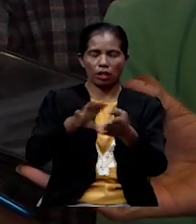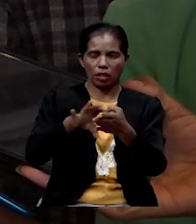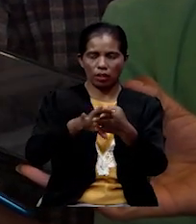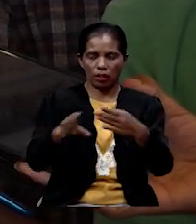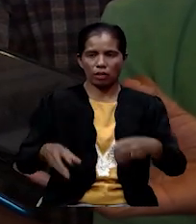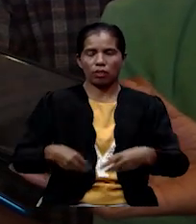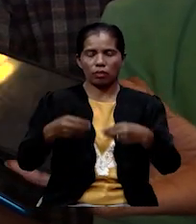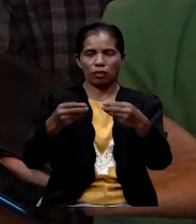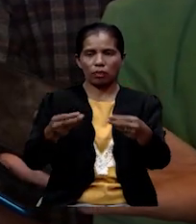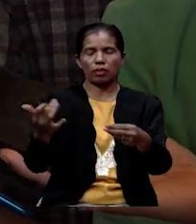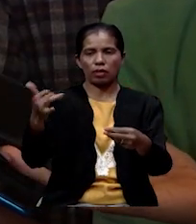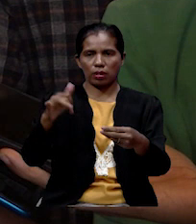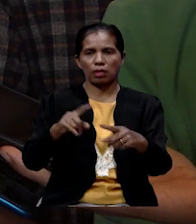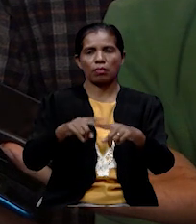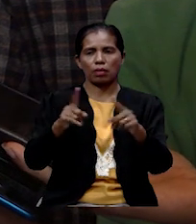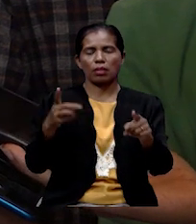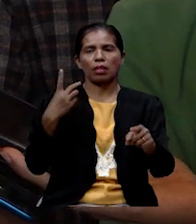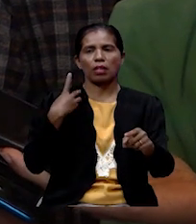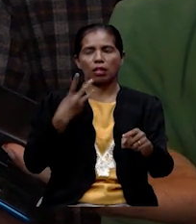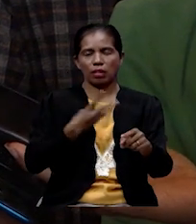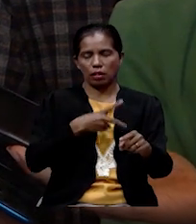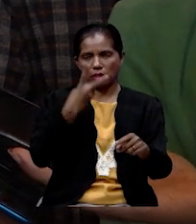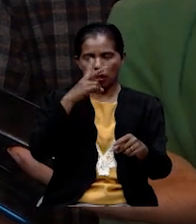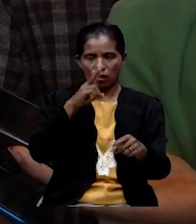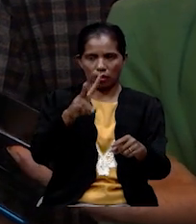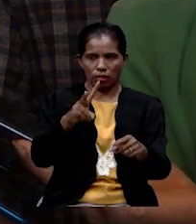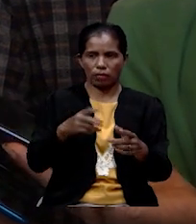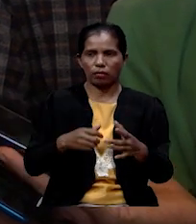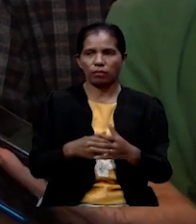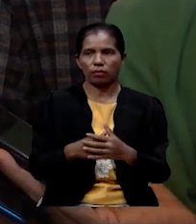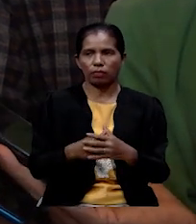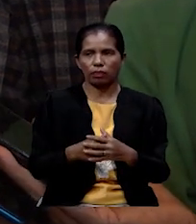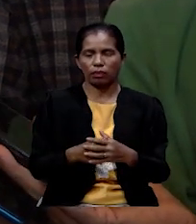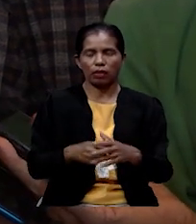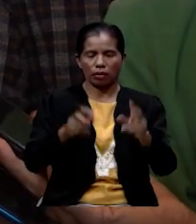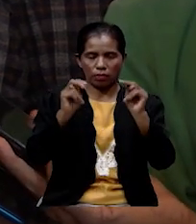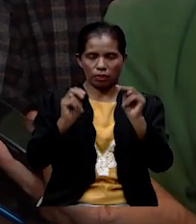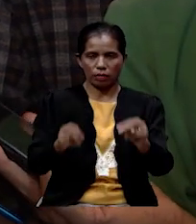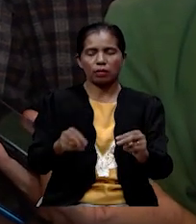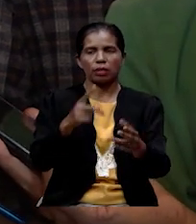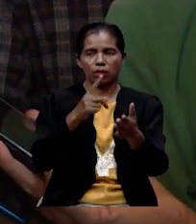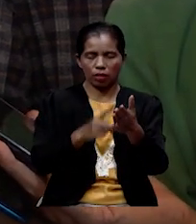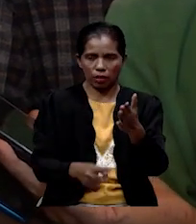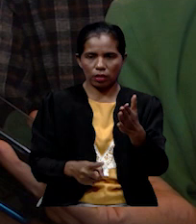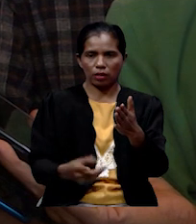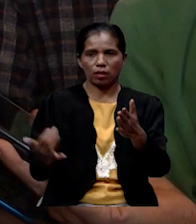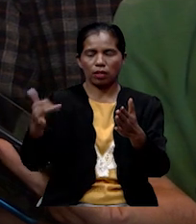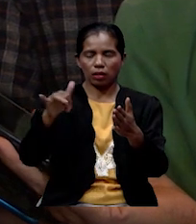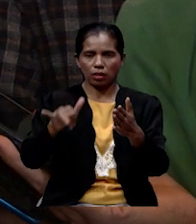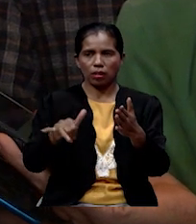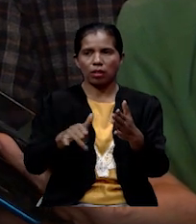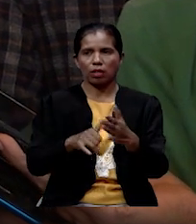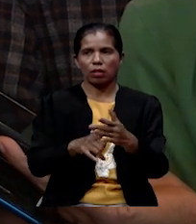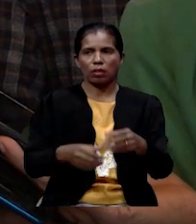sira mai be ita se hare kata necessidade sei de maka